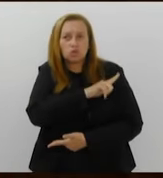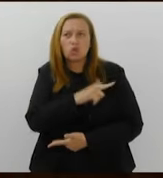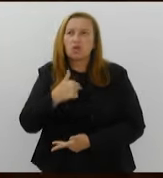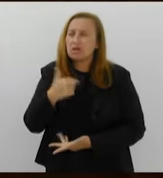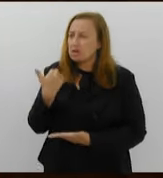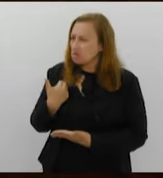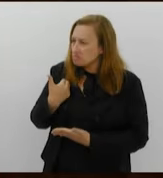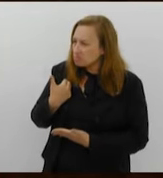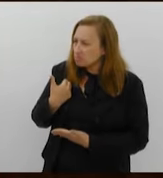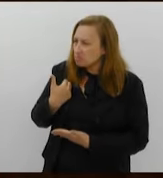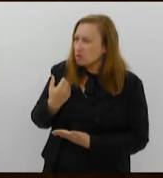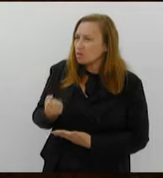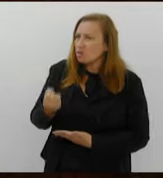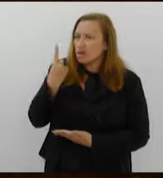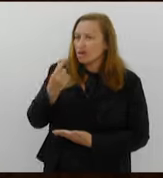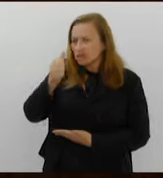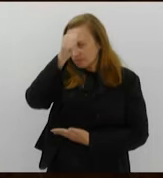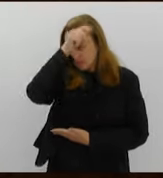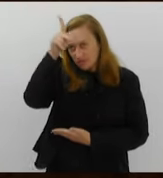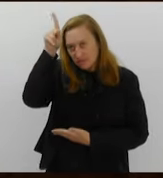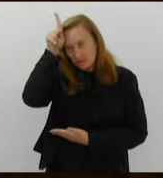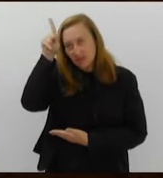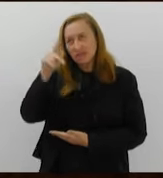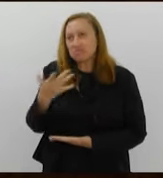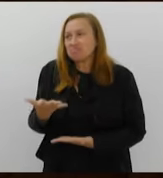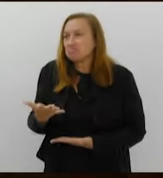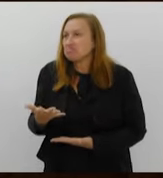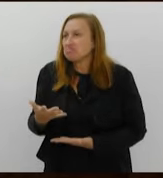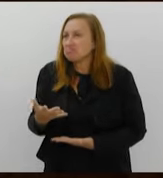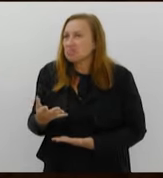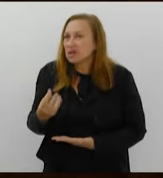como ex-prefeita, prefeita por